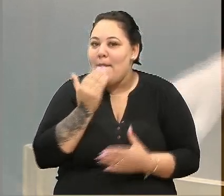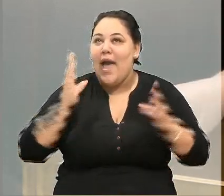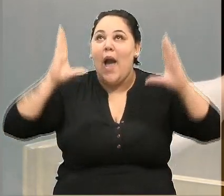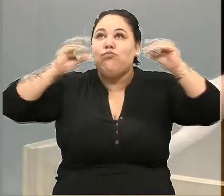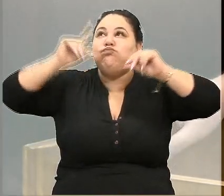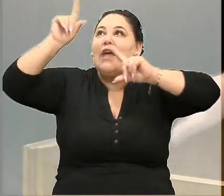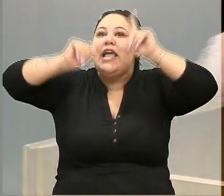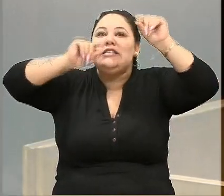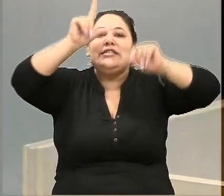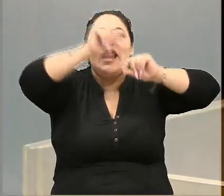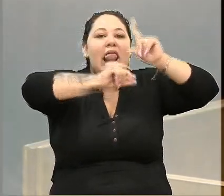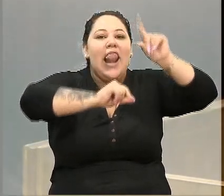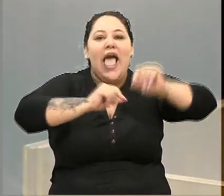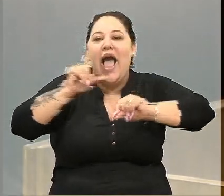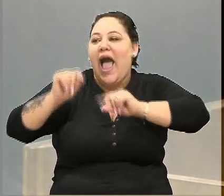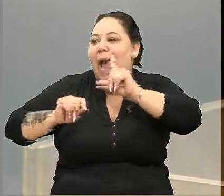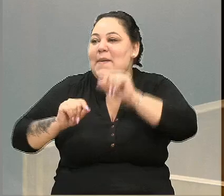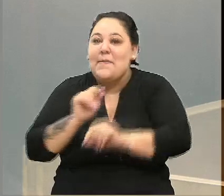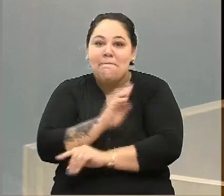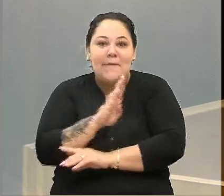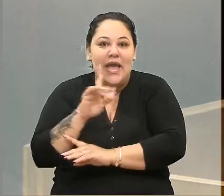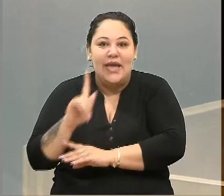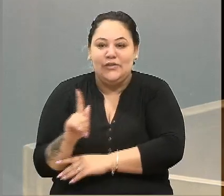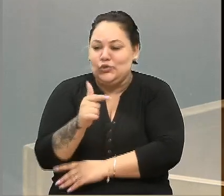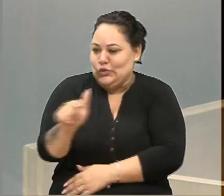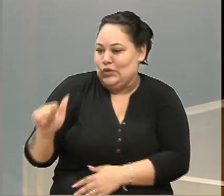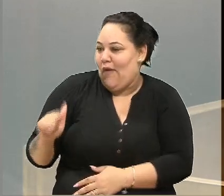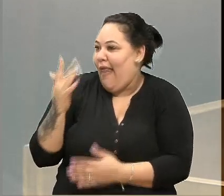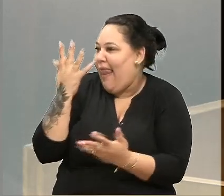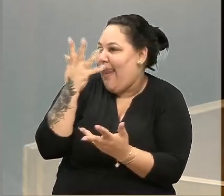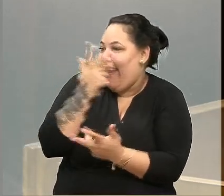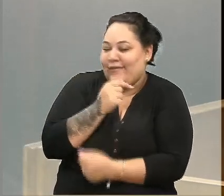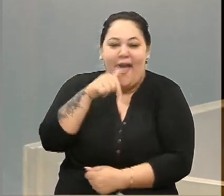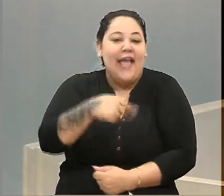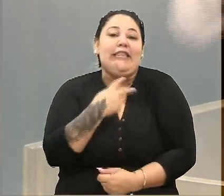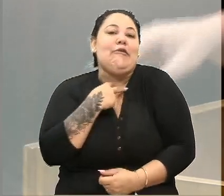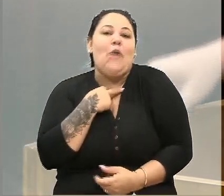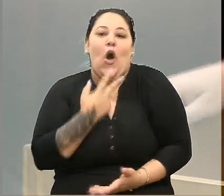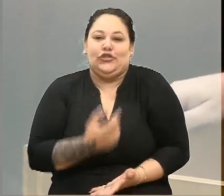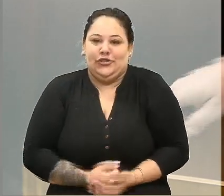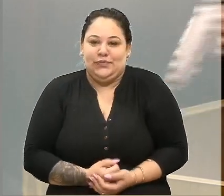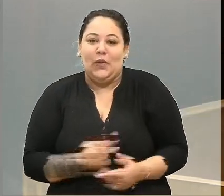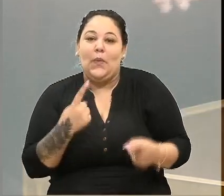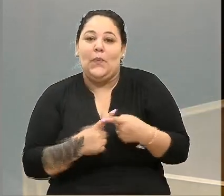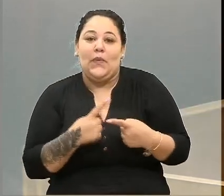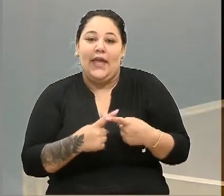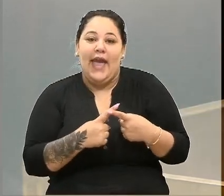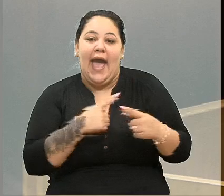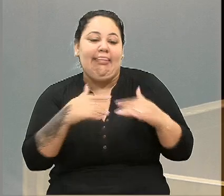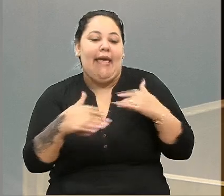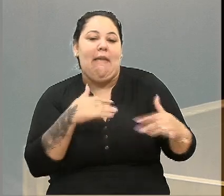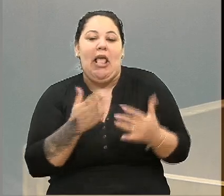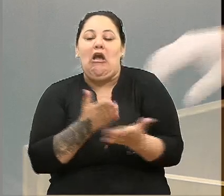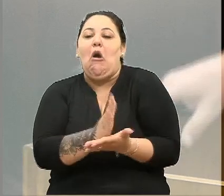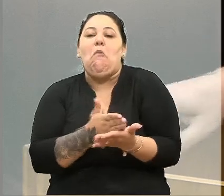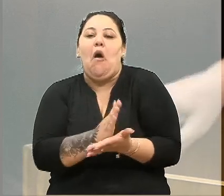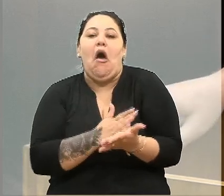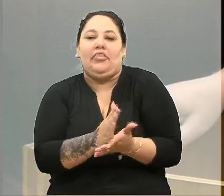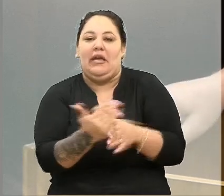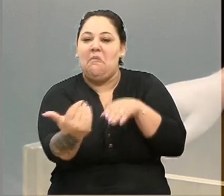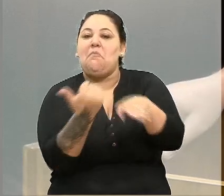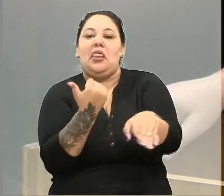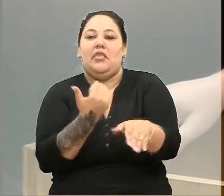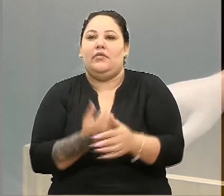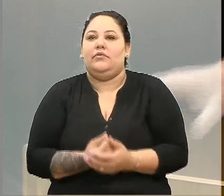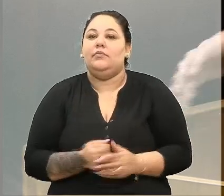as ruas. Então, nos outros é lindo, aqui não pode, né? Porque atrapalha o meu ir e vir. Mas quantas pessoas foram a pé até o centro para participar